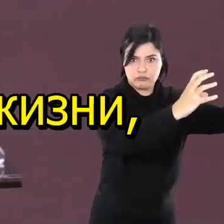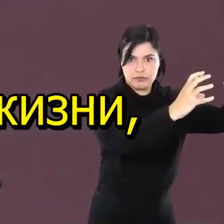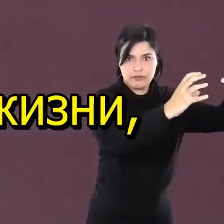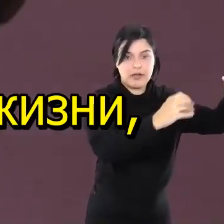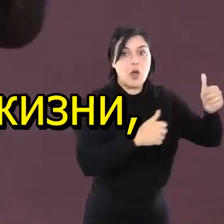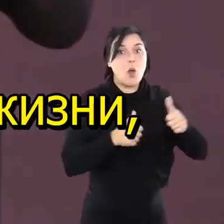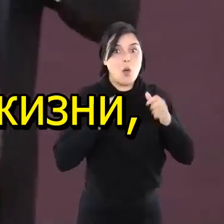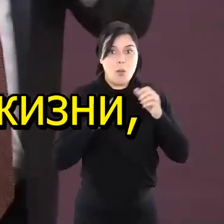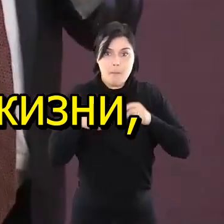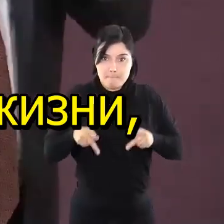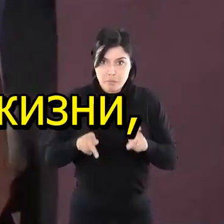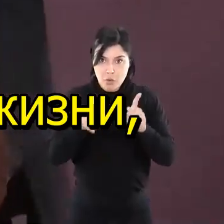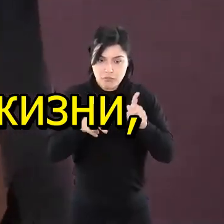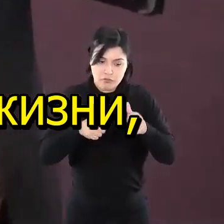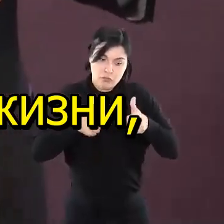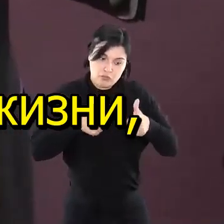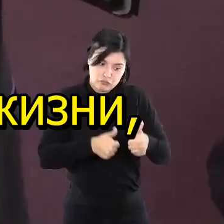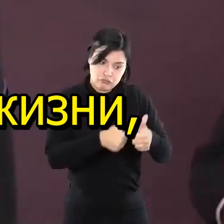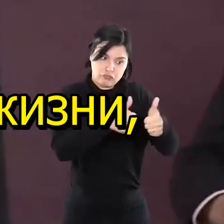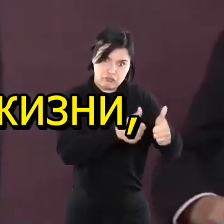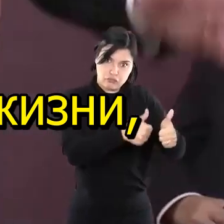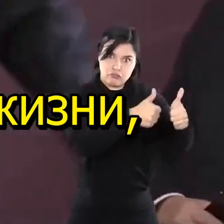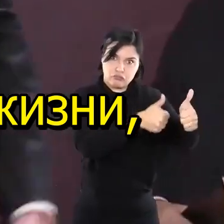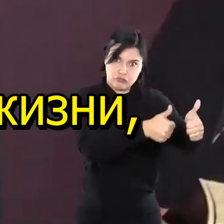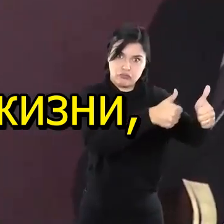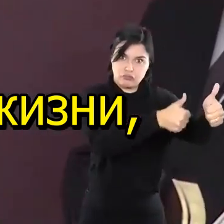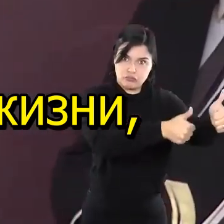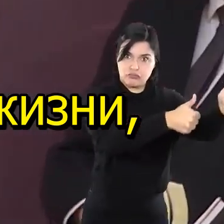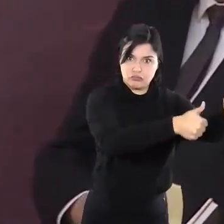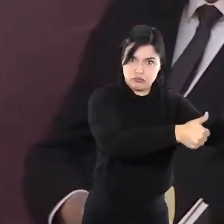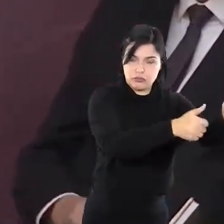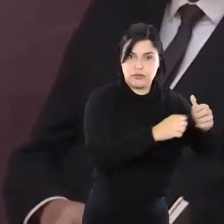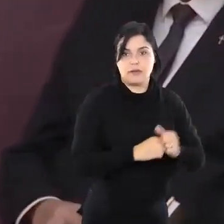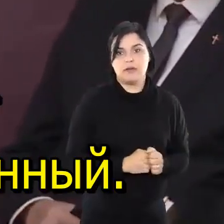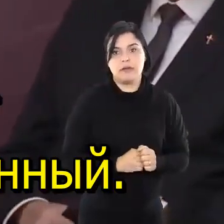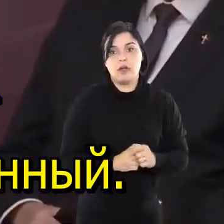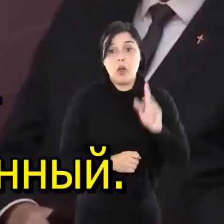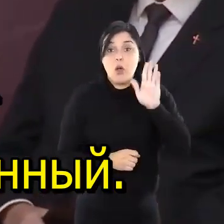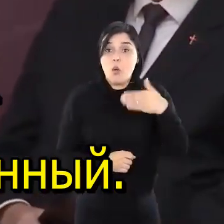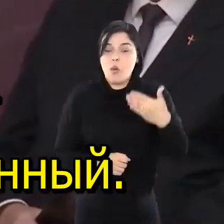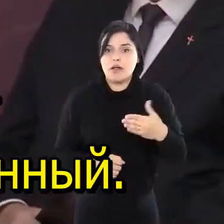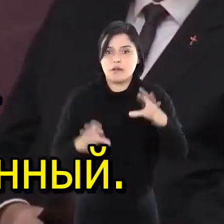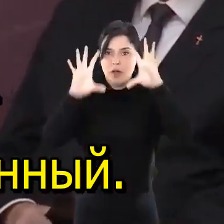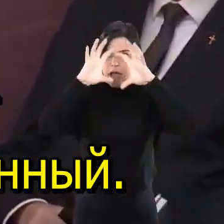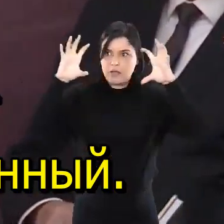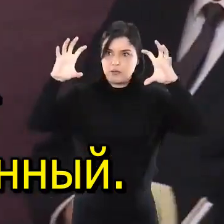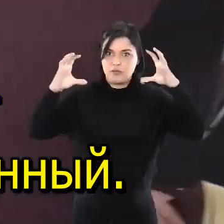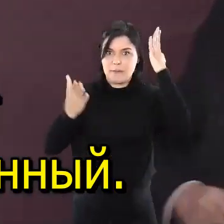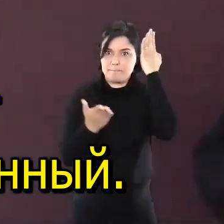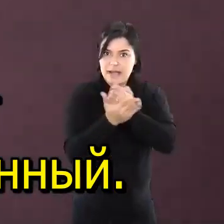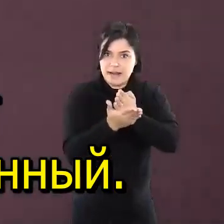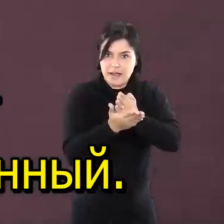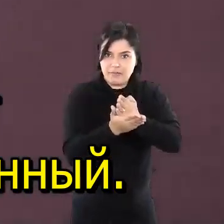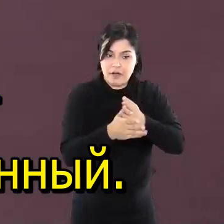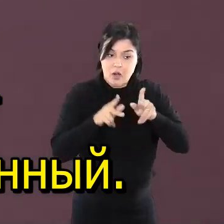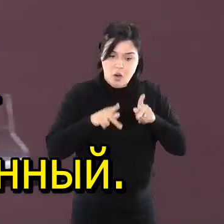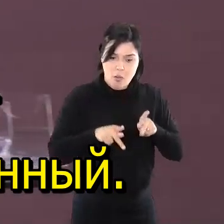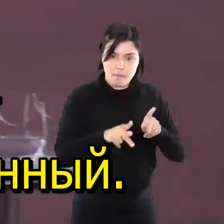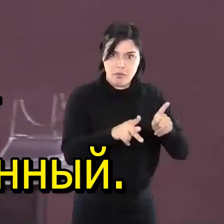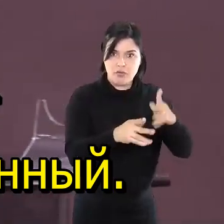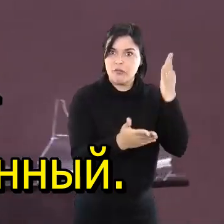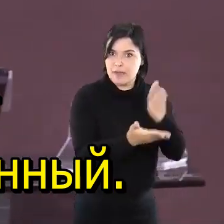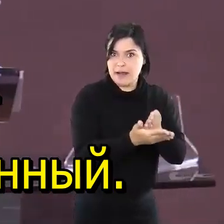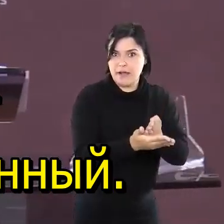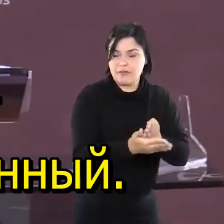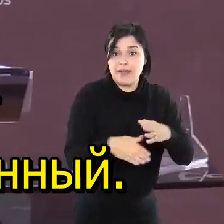Deus está presente na minha vida, na sua vida, para lhe dar direção. O salmista diz que Deus aponta o caminho